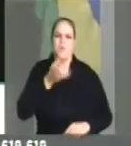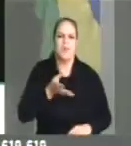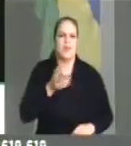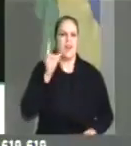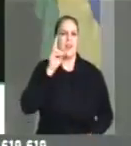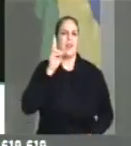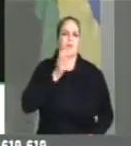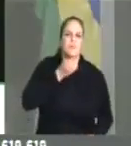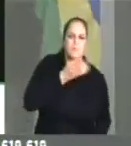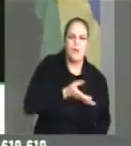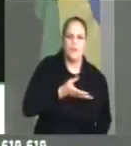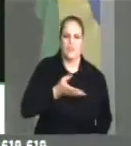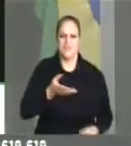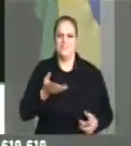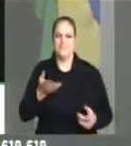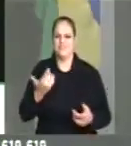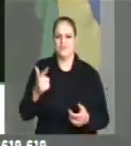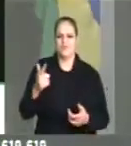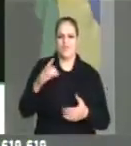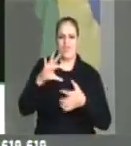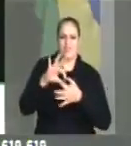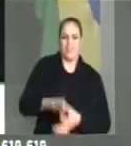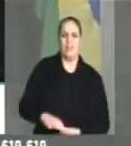nesse momento.